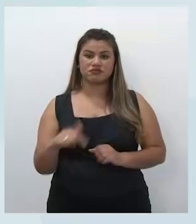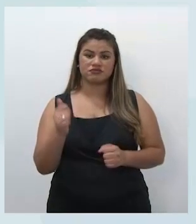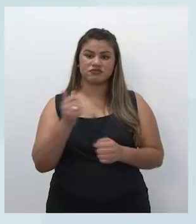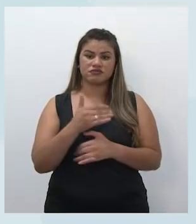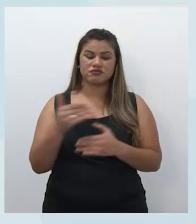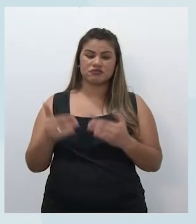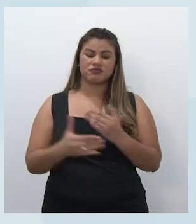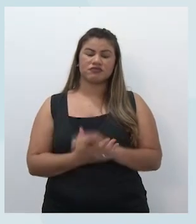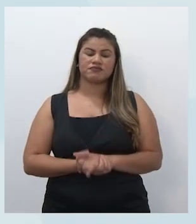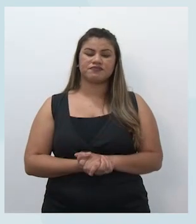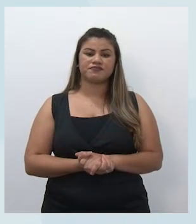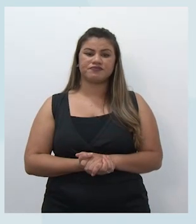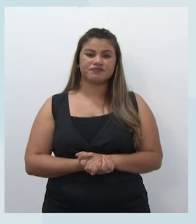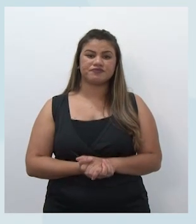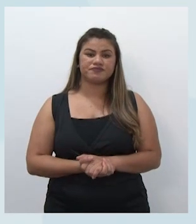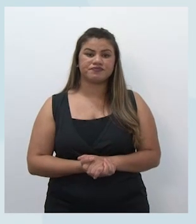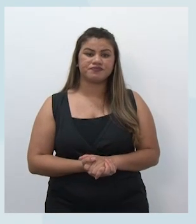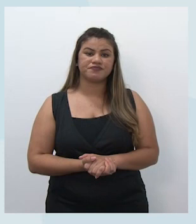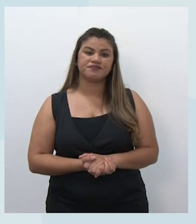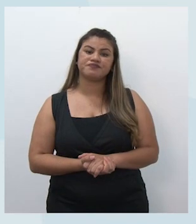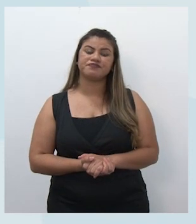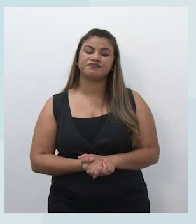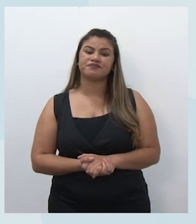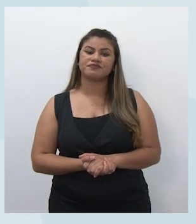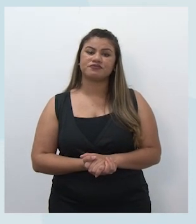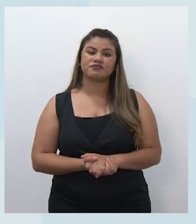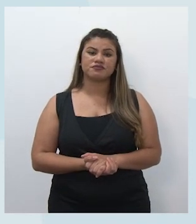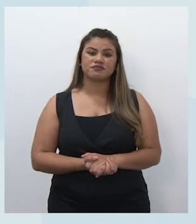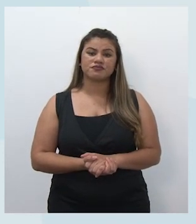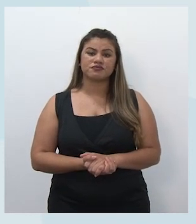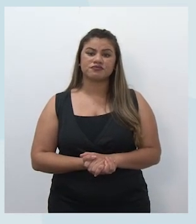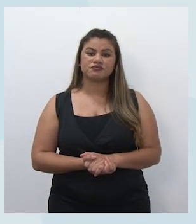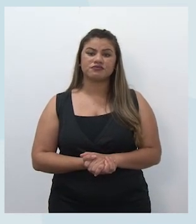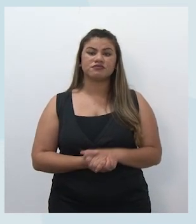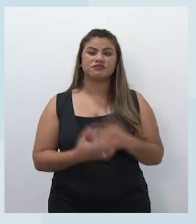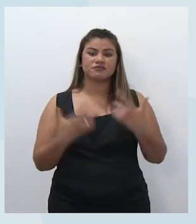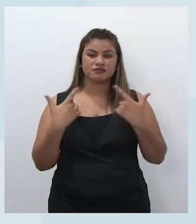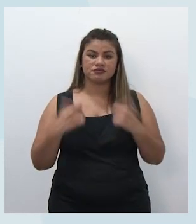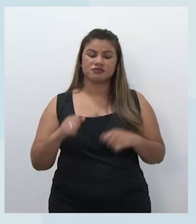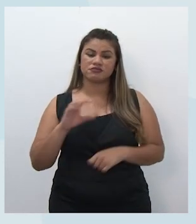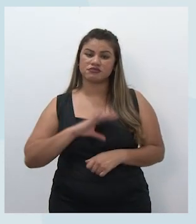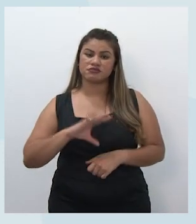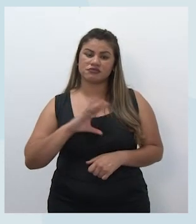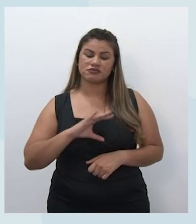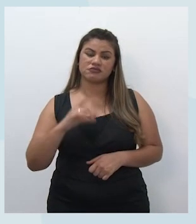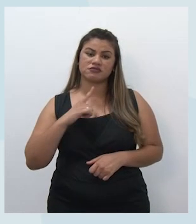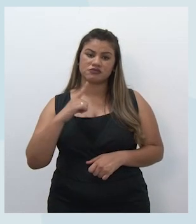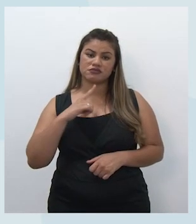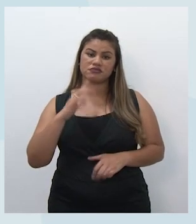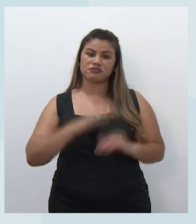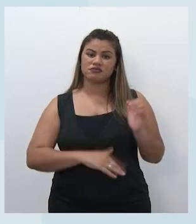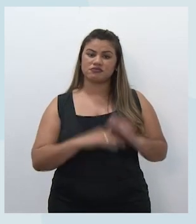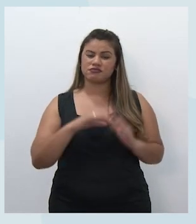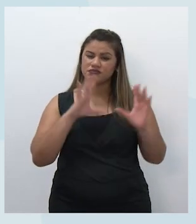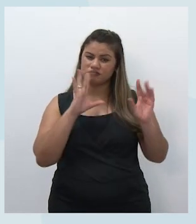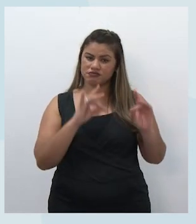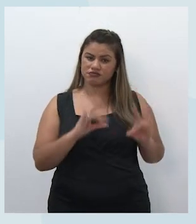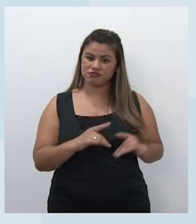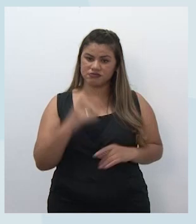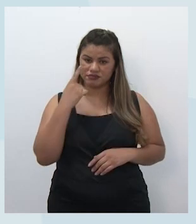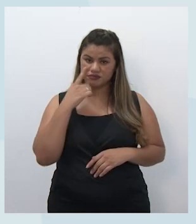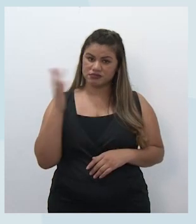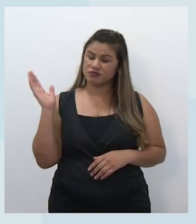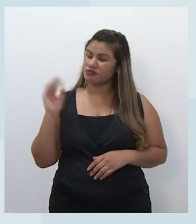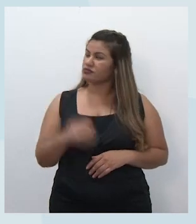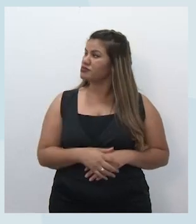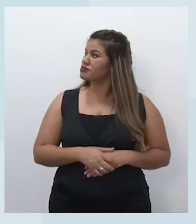por gentileza. Então, o que acontece? Língua portuguesa tem habilidades específicas, né? Então, está posto aqui na tela, vocês